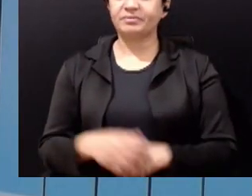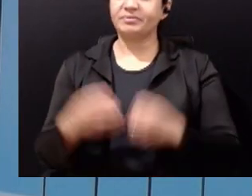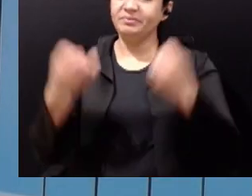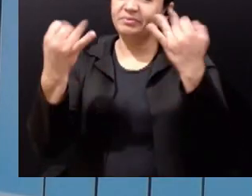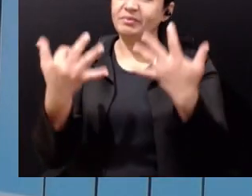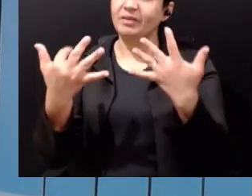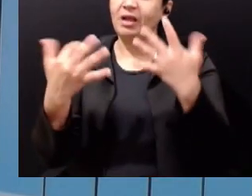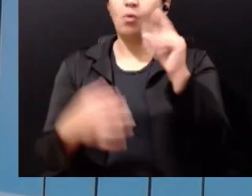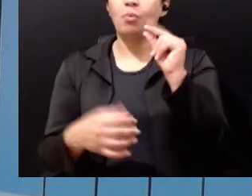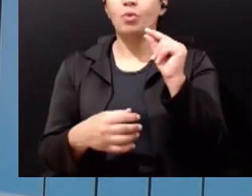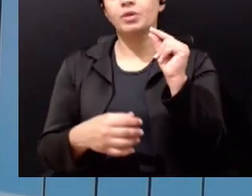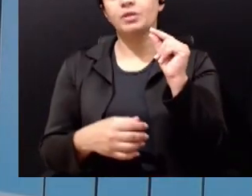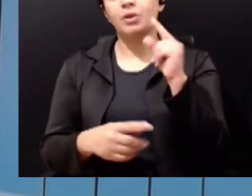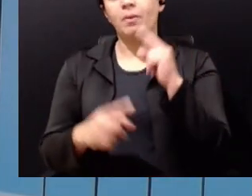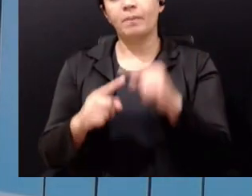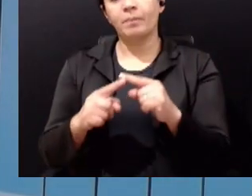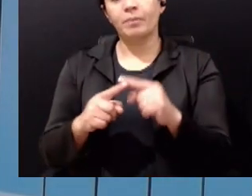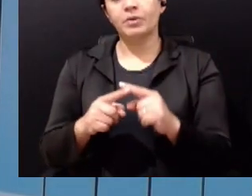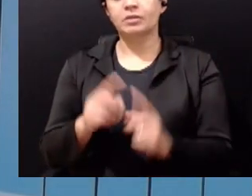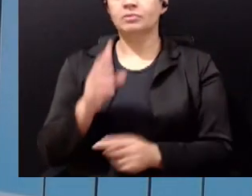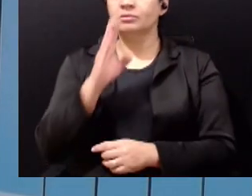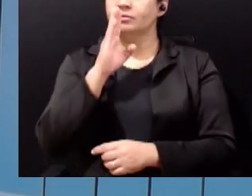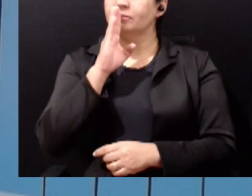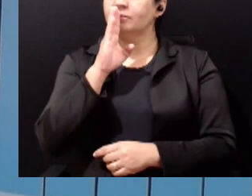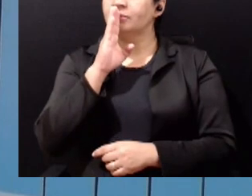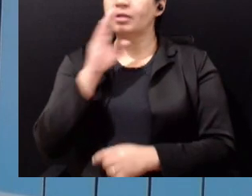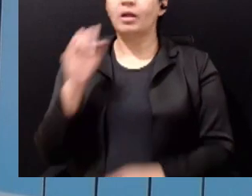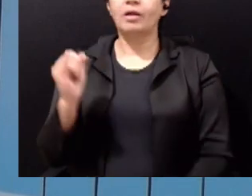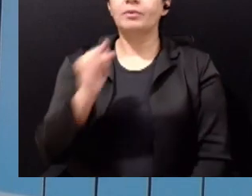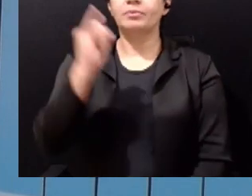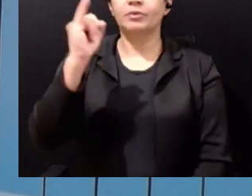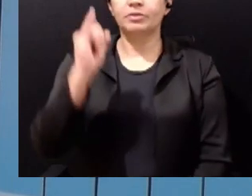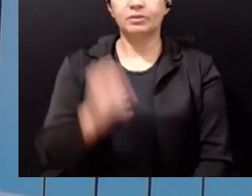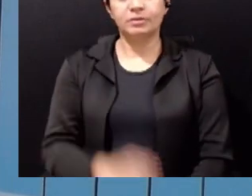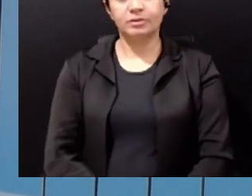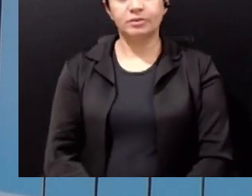Por que silenciar é tão importante?